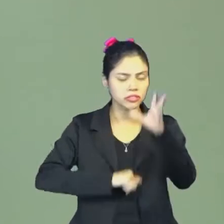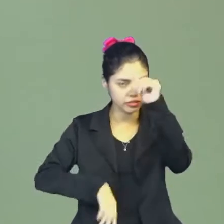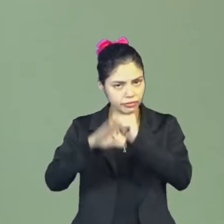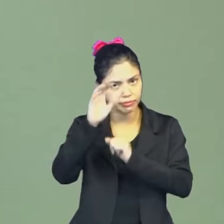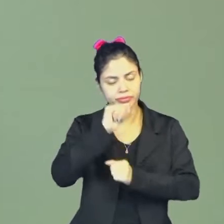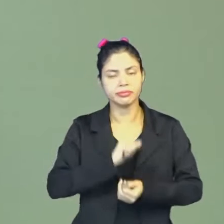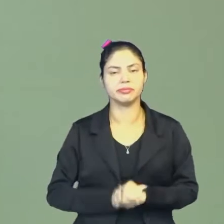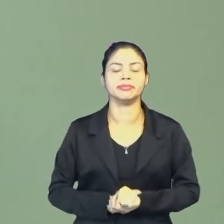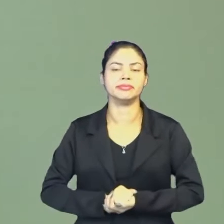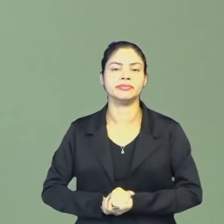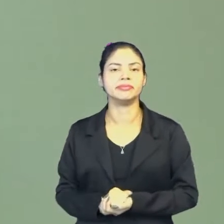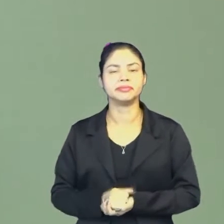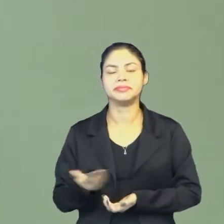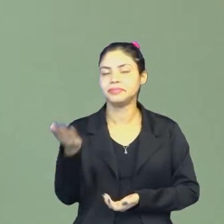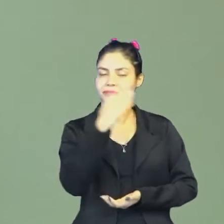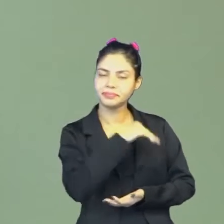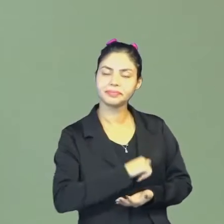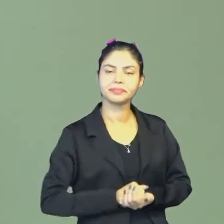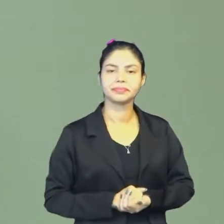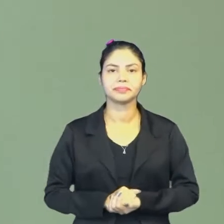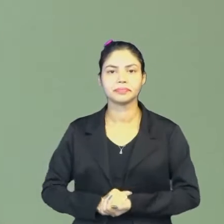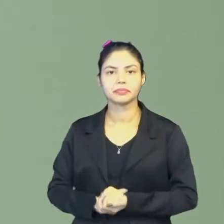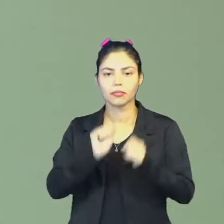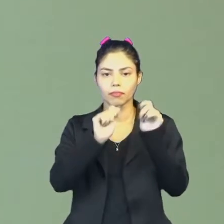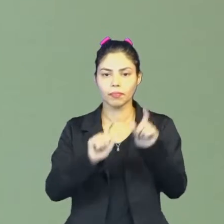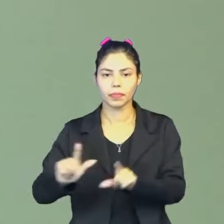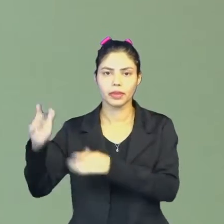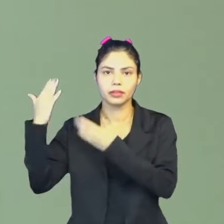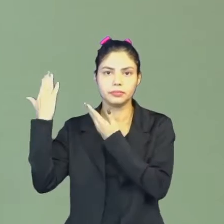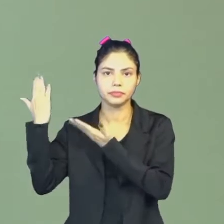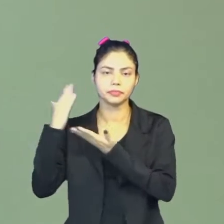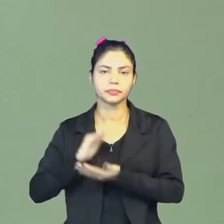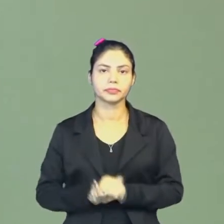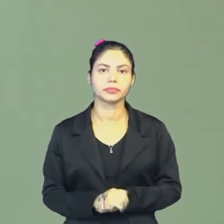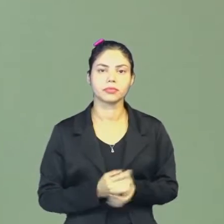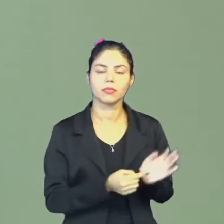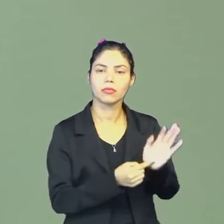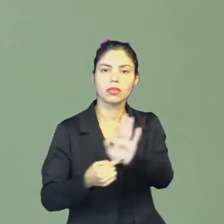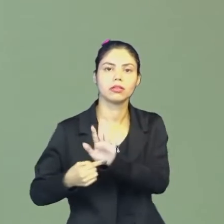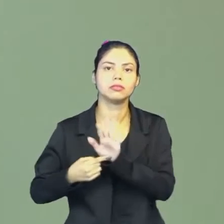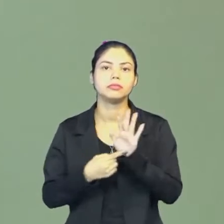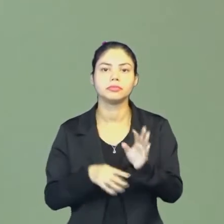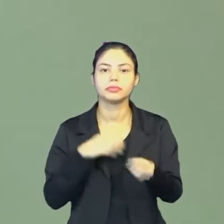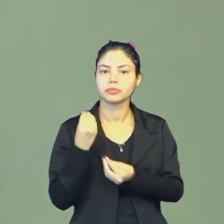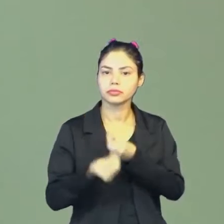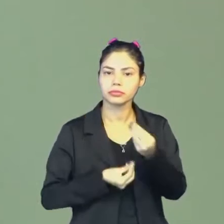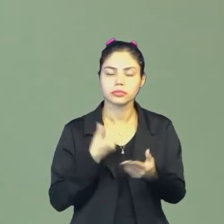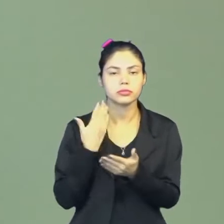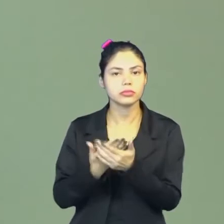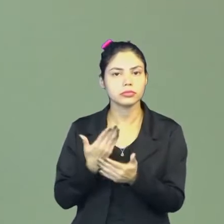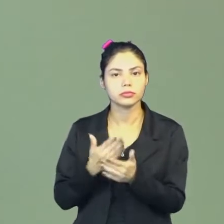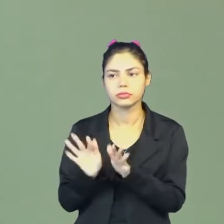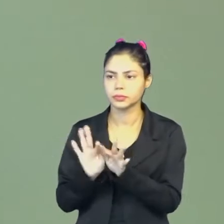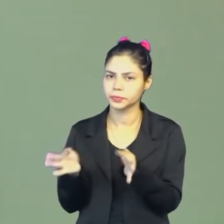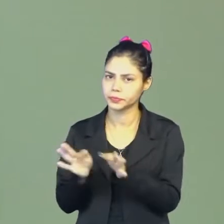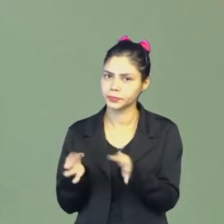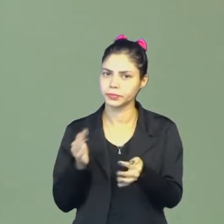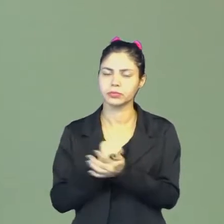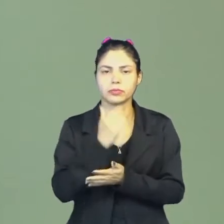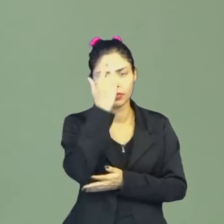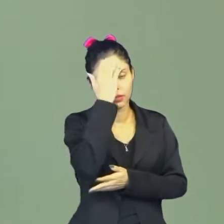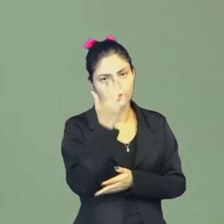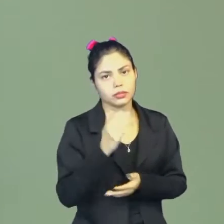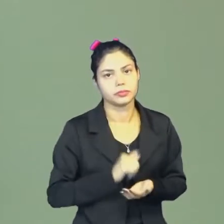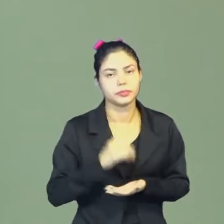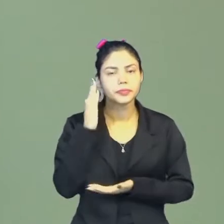aprende. Então vamos lá, vamos aos slides que eu vou mostrar para vocês como essa aula é tão simples e